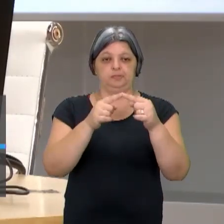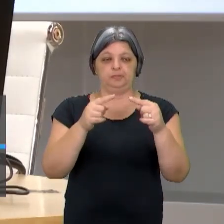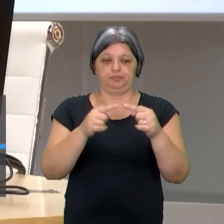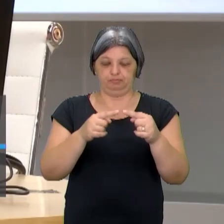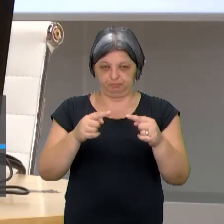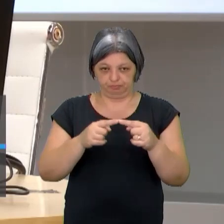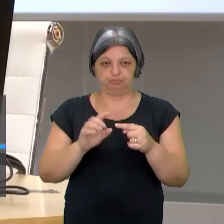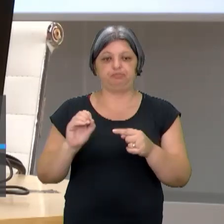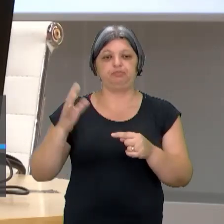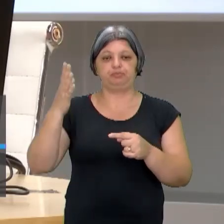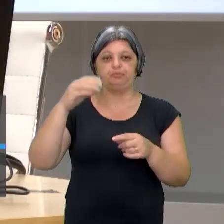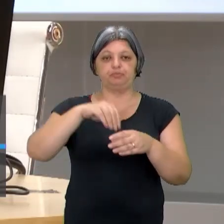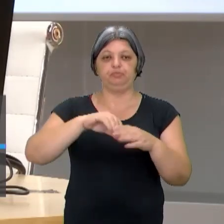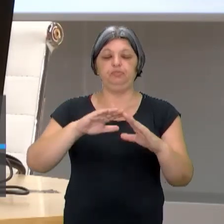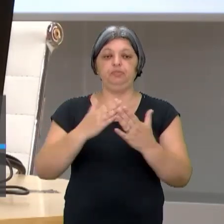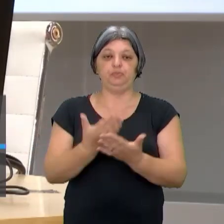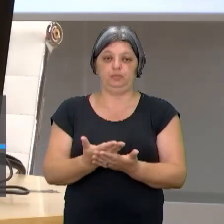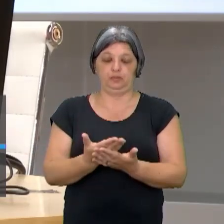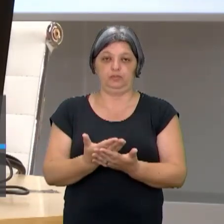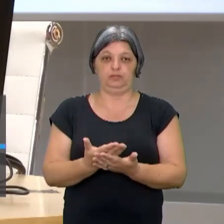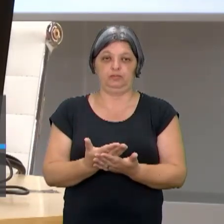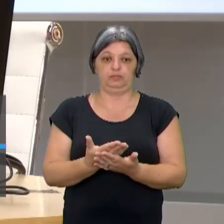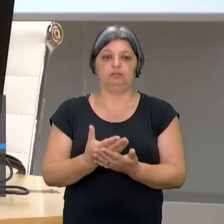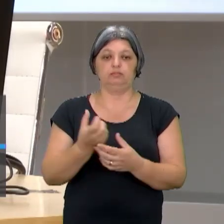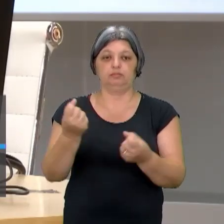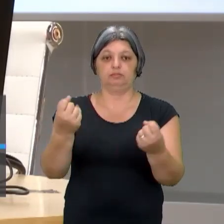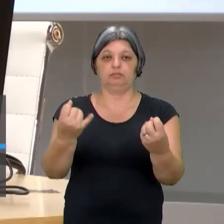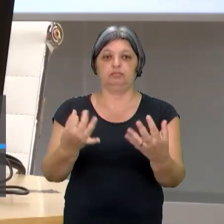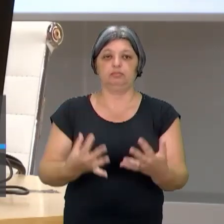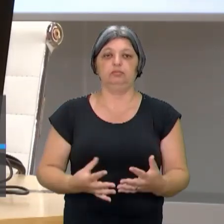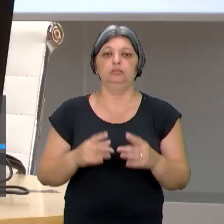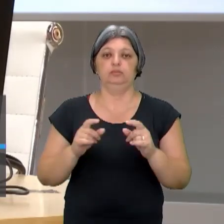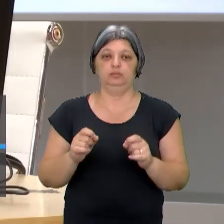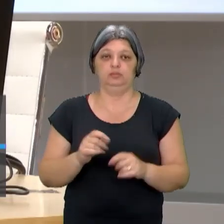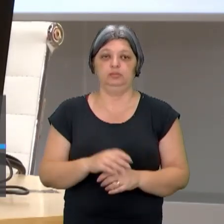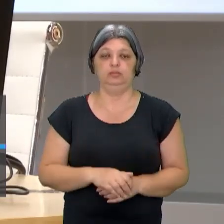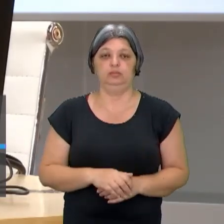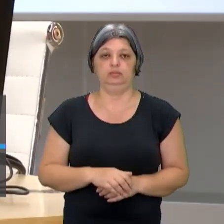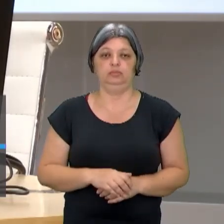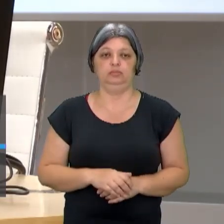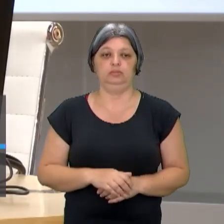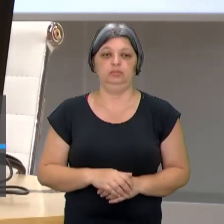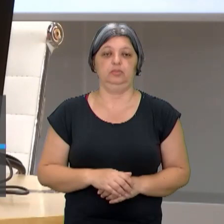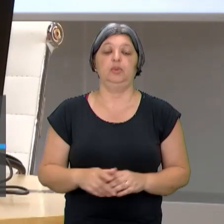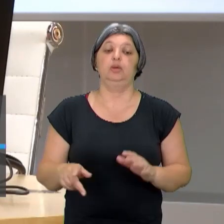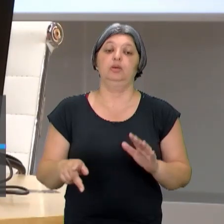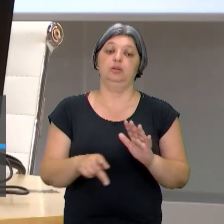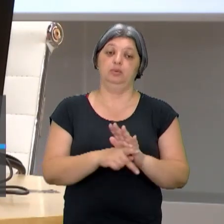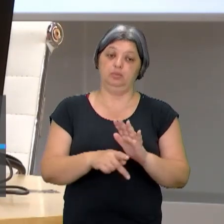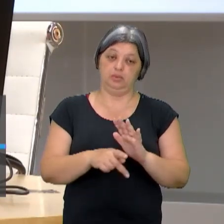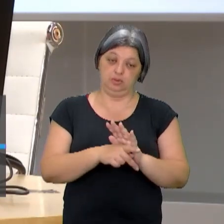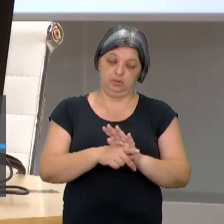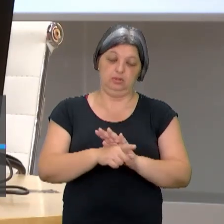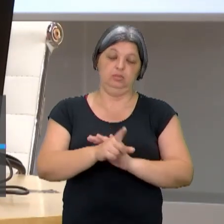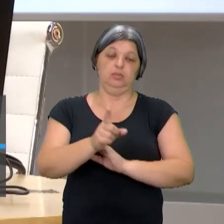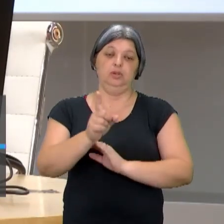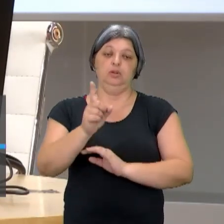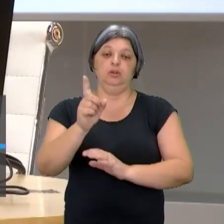nas escolas. Isso que eu falei para vocês, eles servem para os anos finais e para o ensino